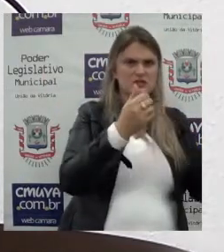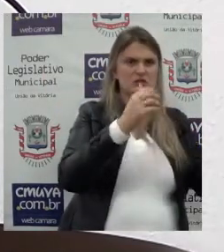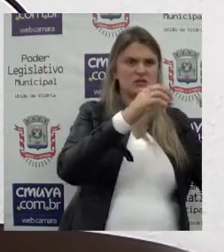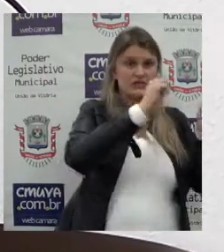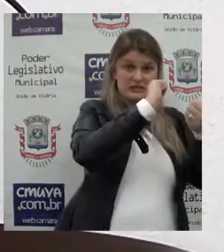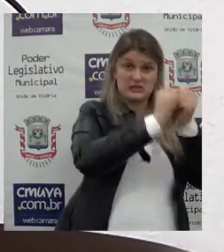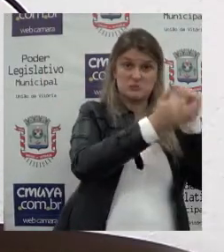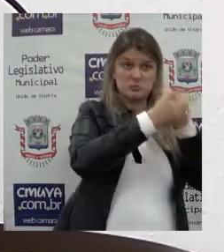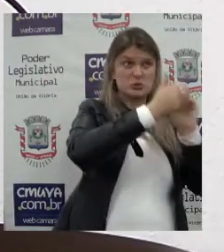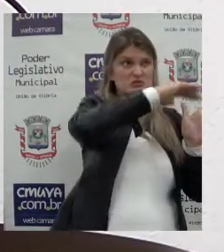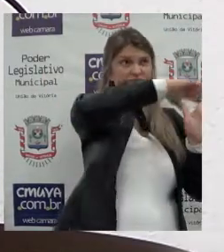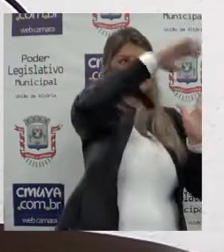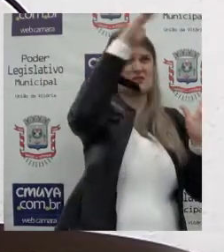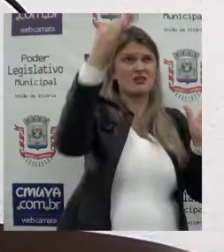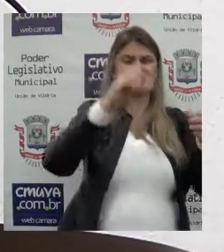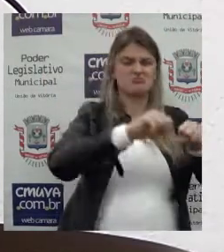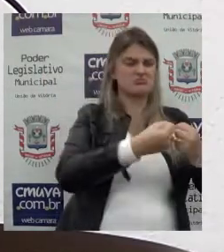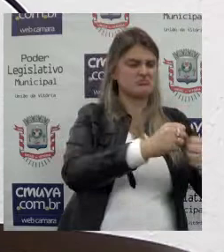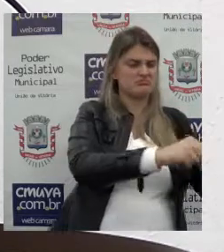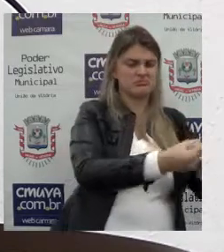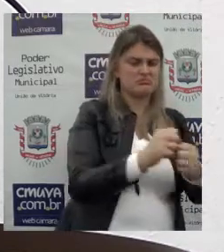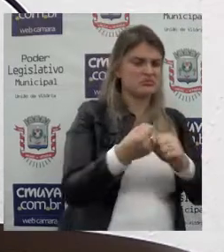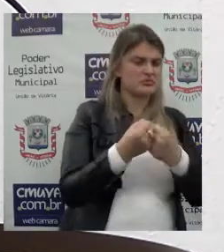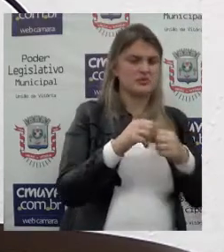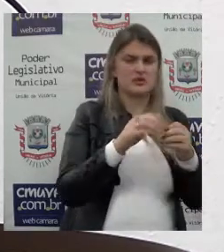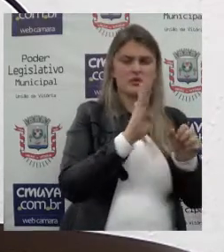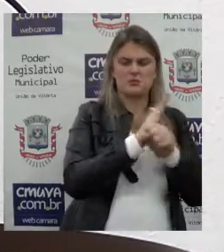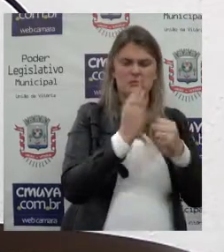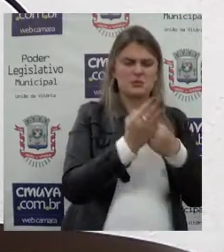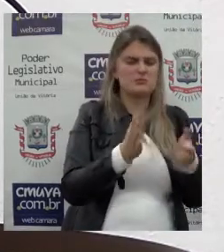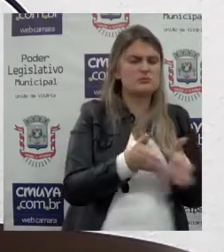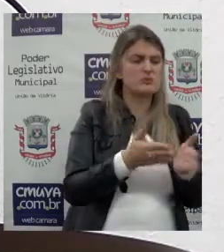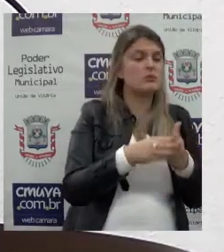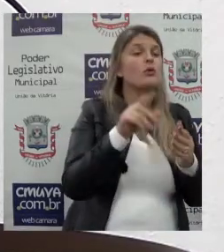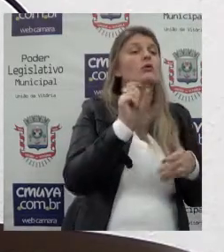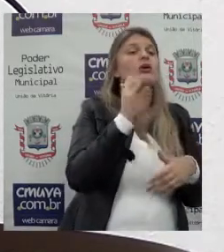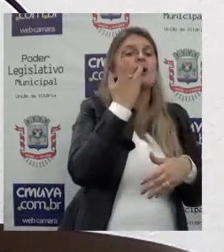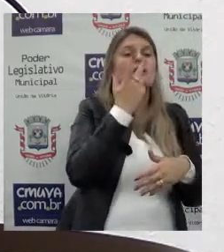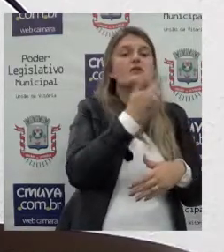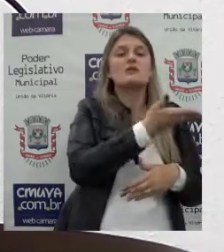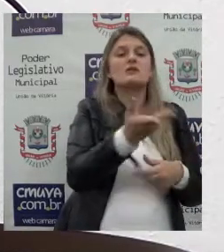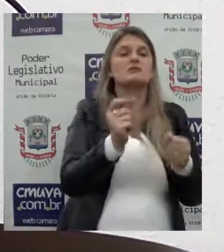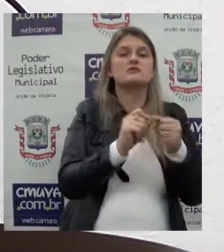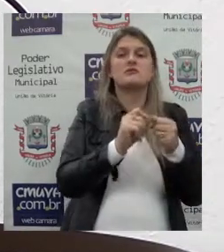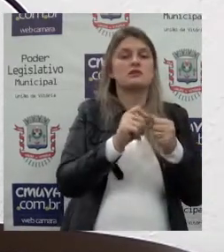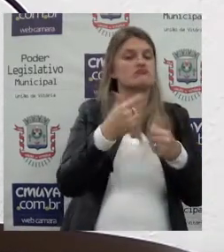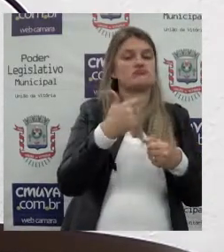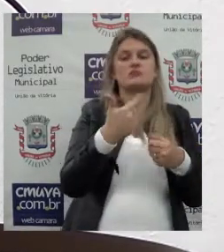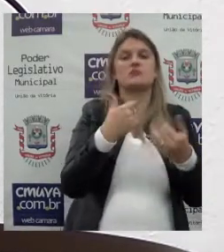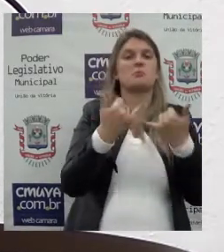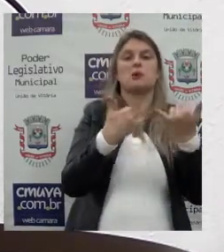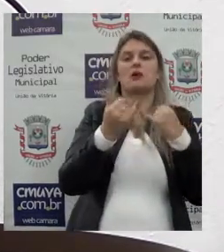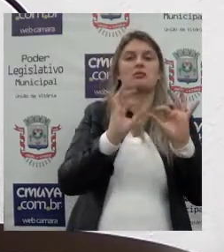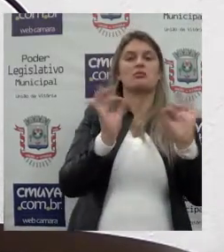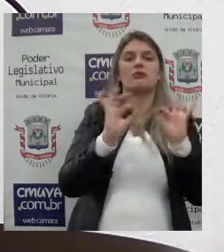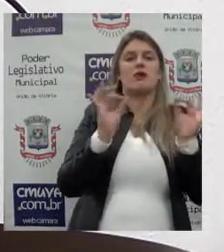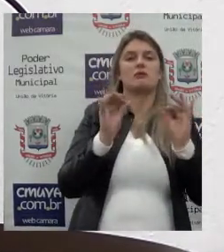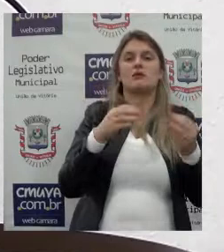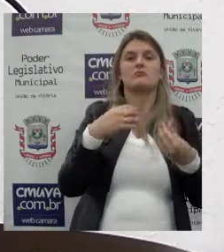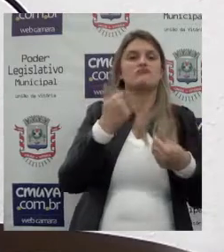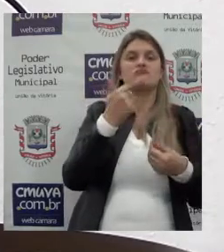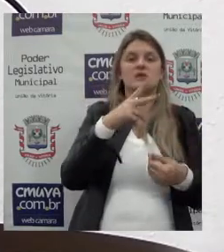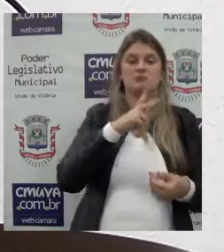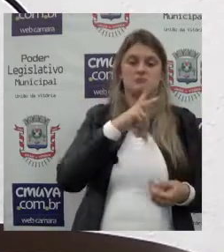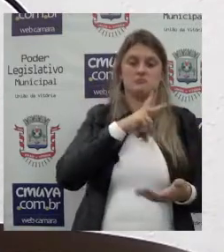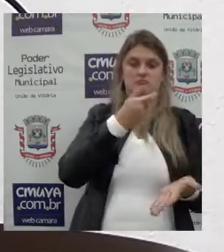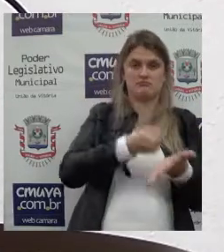onde eu vi uma quadra lá totalmente destruída, e um bairro realmente bem carente. Eu pergunto, o que as crianças fazem no final de semana? Eles não têm